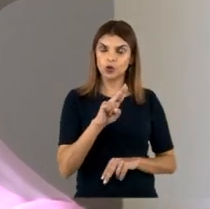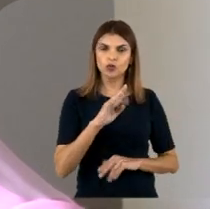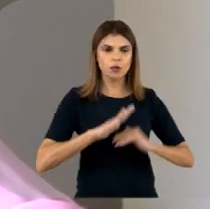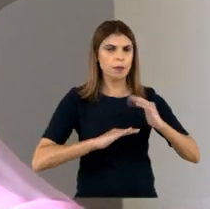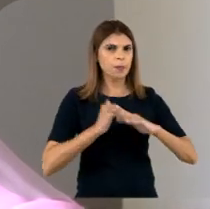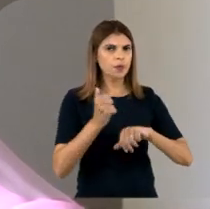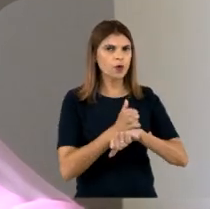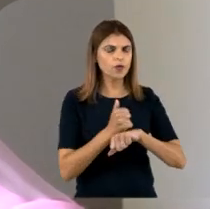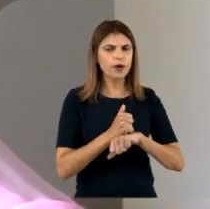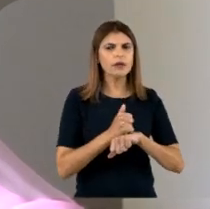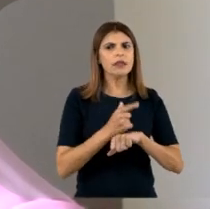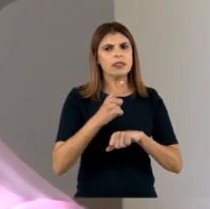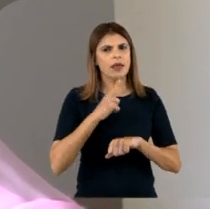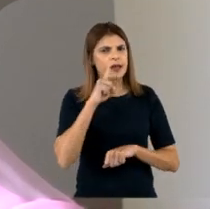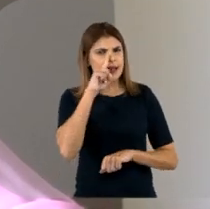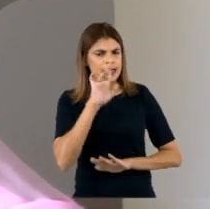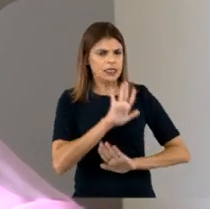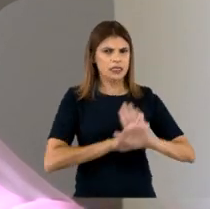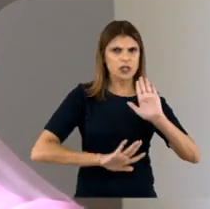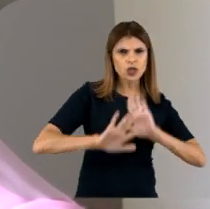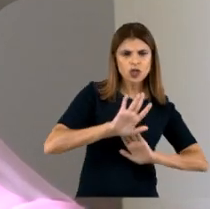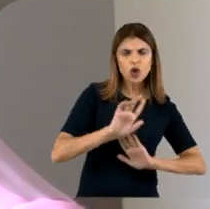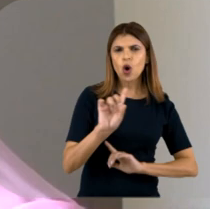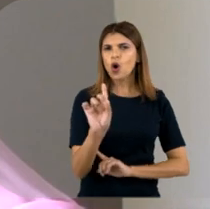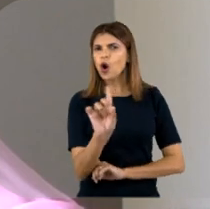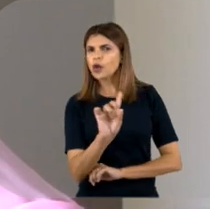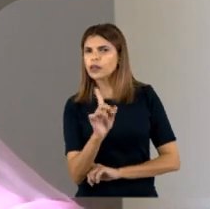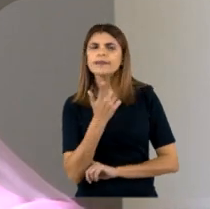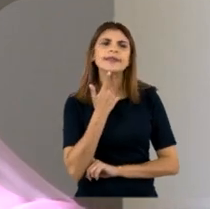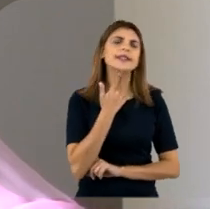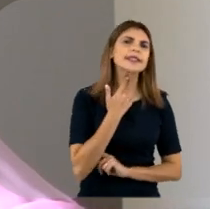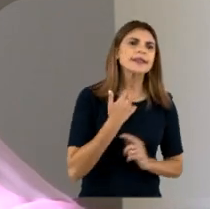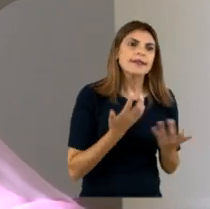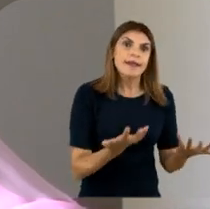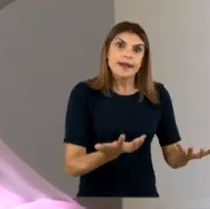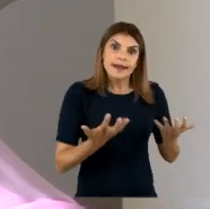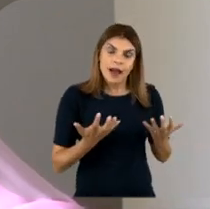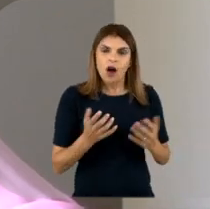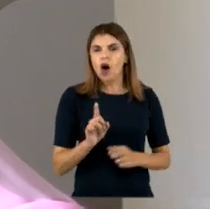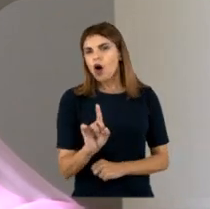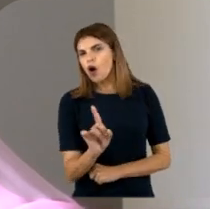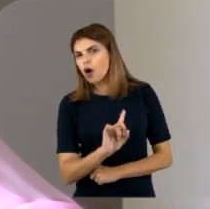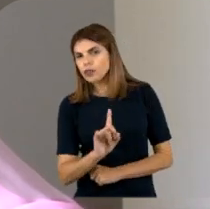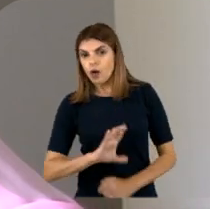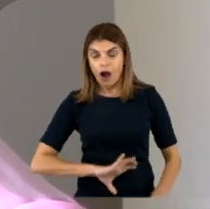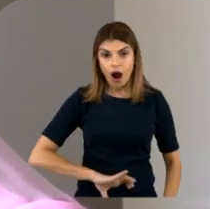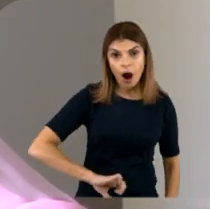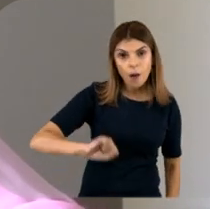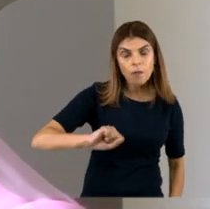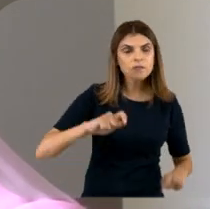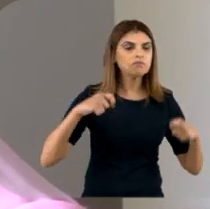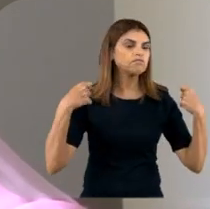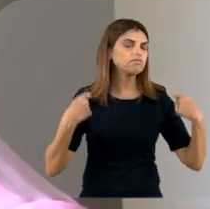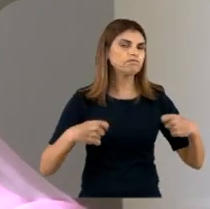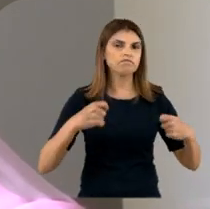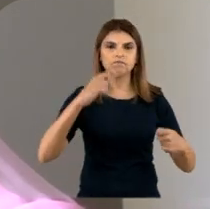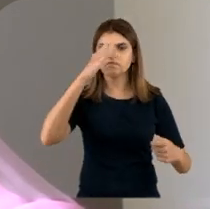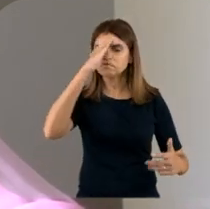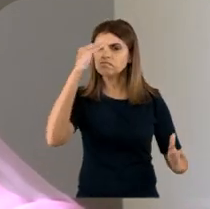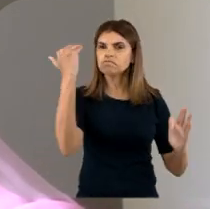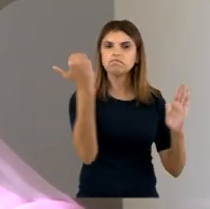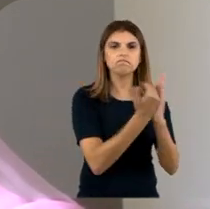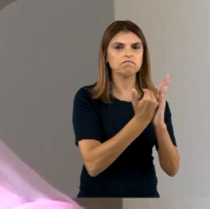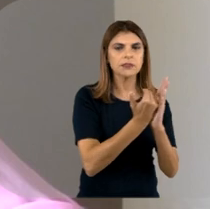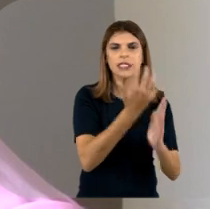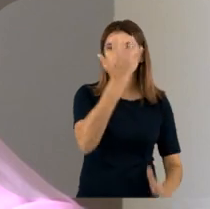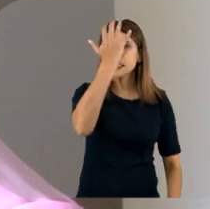definir os riscos ou não, ou desejo ou não de realizar um aborto legal, deva ser levado a